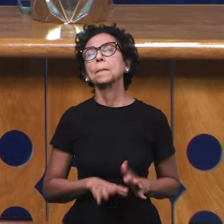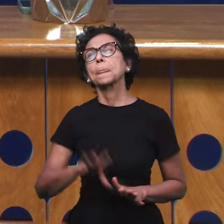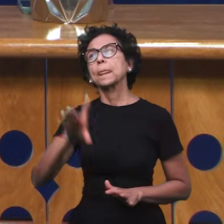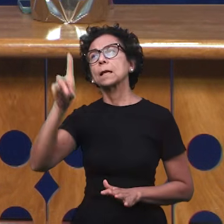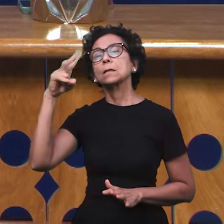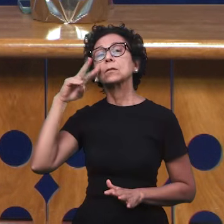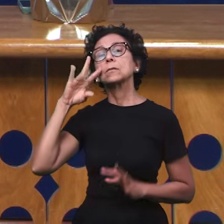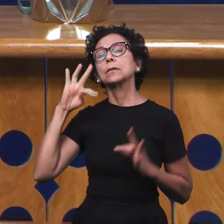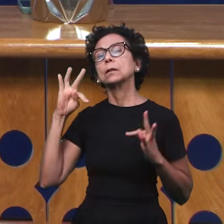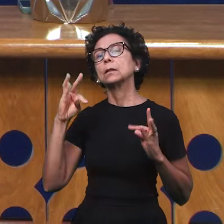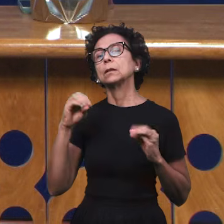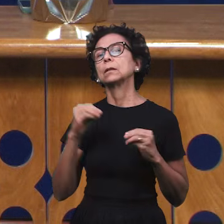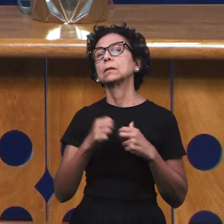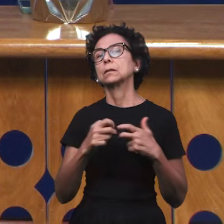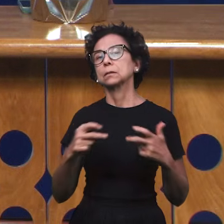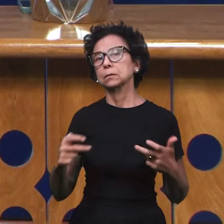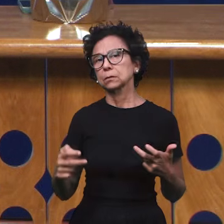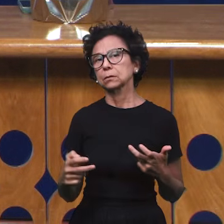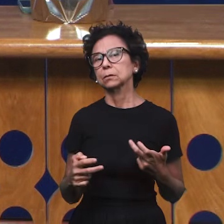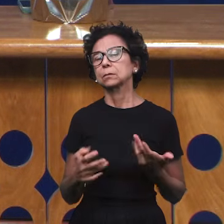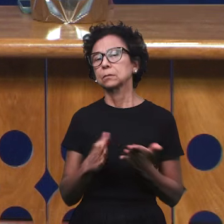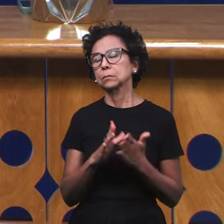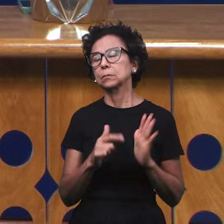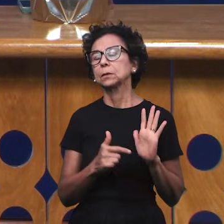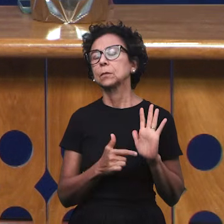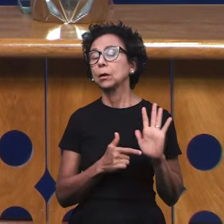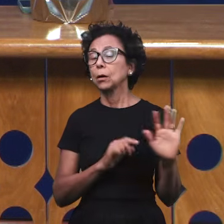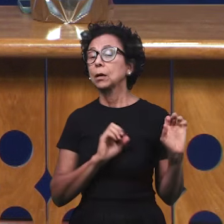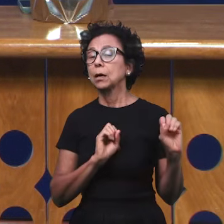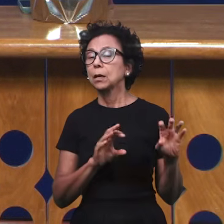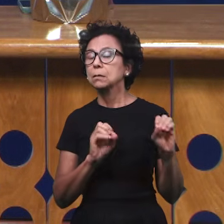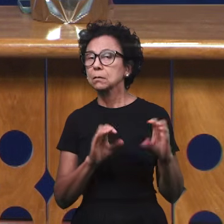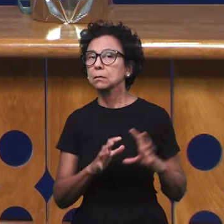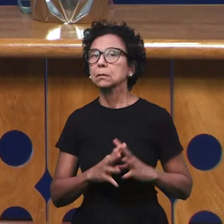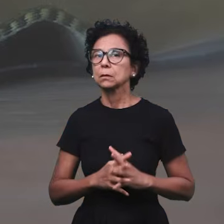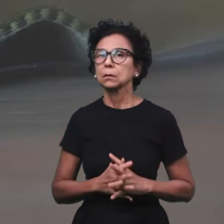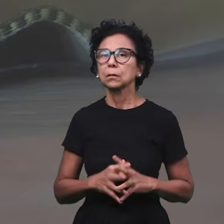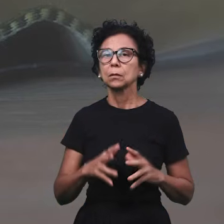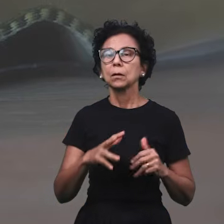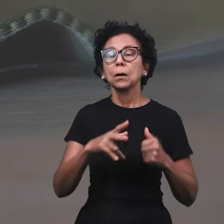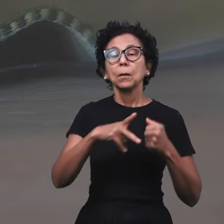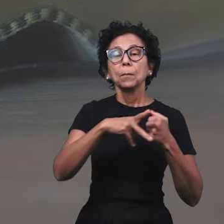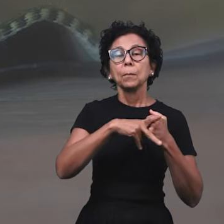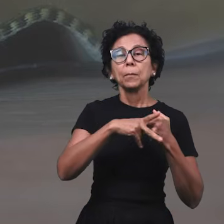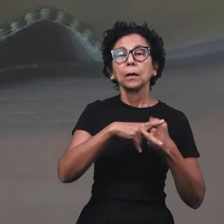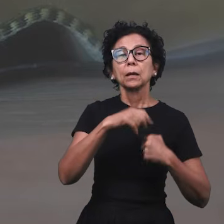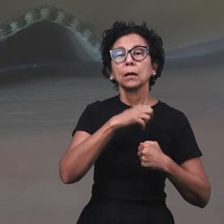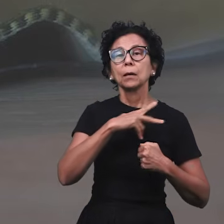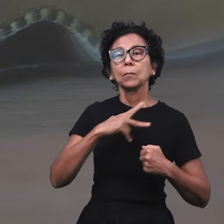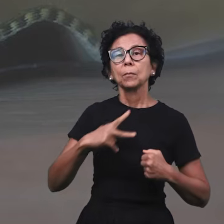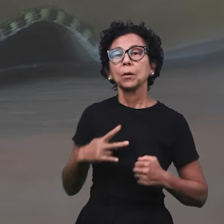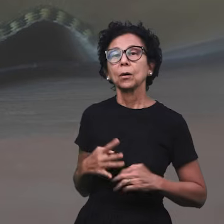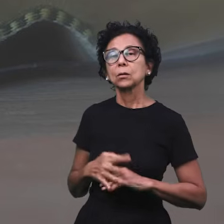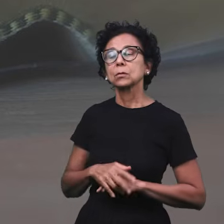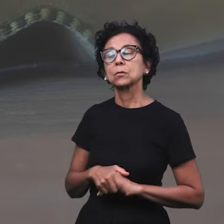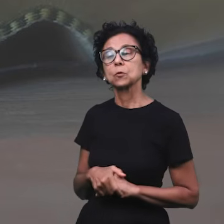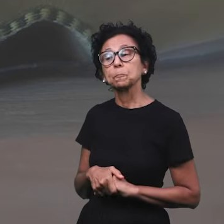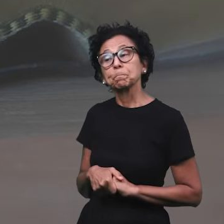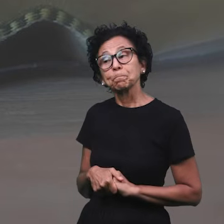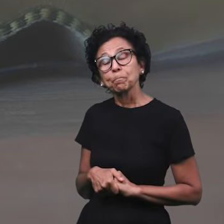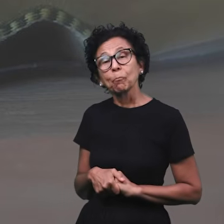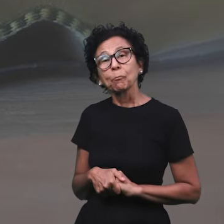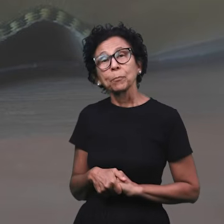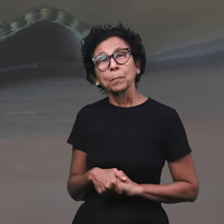todas as coisas. Então, a palavra vai nos ensinar também, olha, que Pedro diz assim, porque é coisa agradável que alguém, por causa